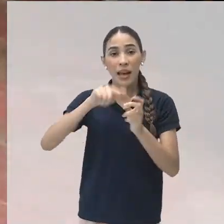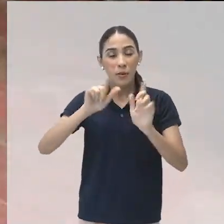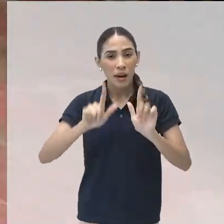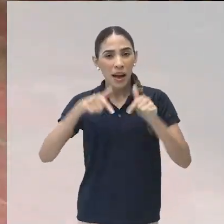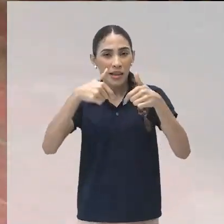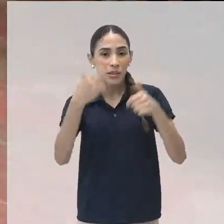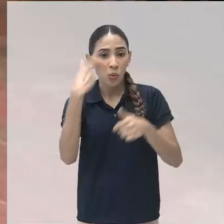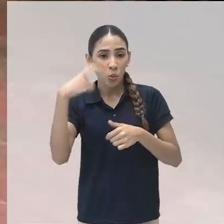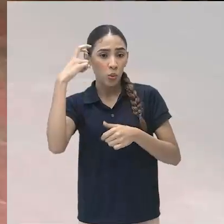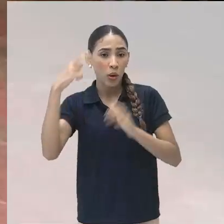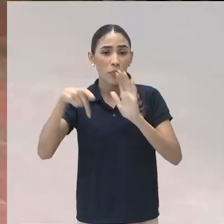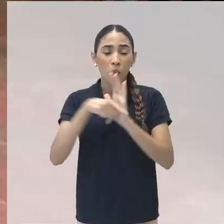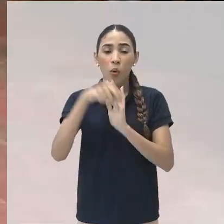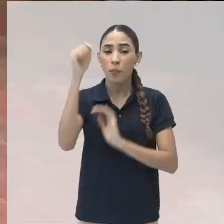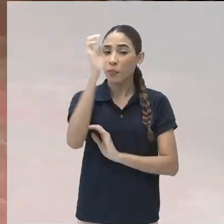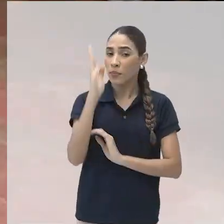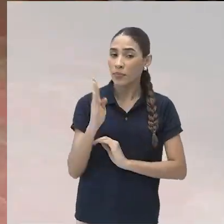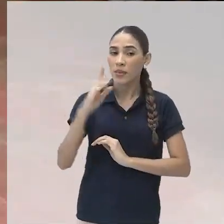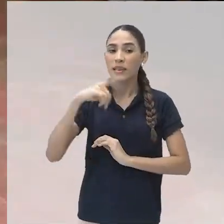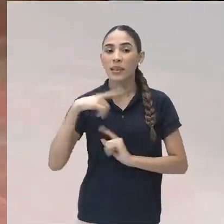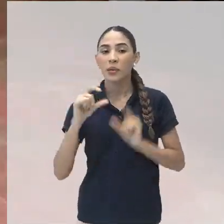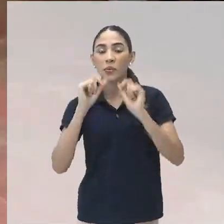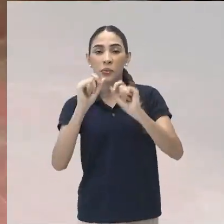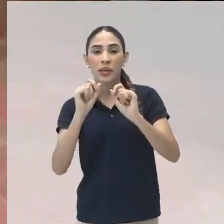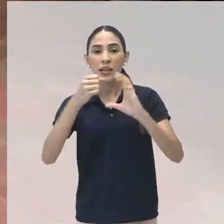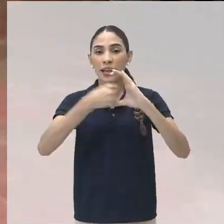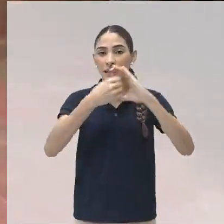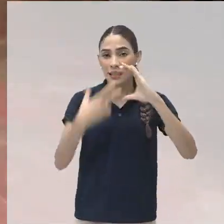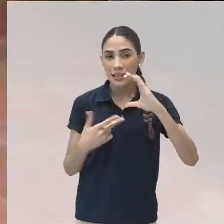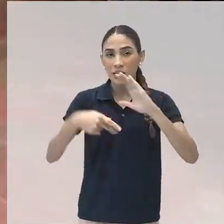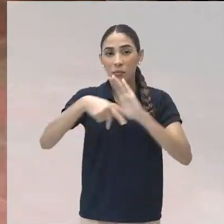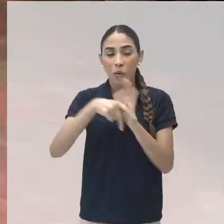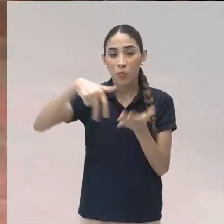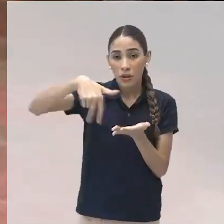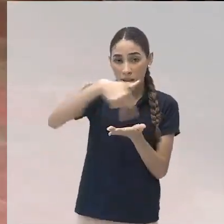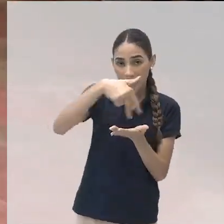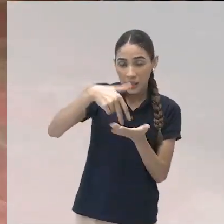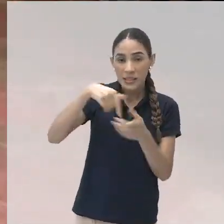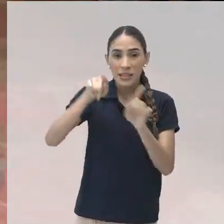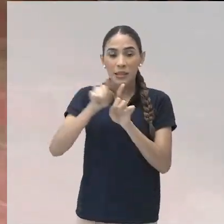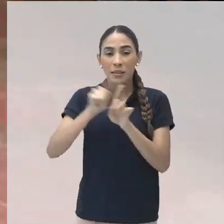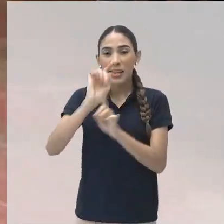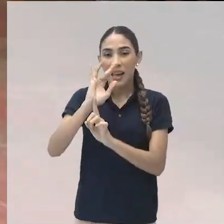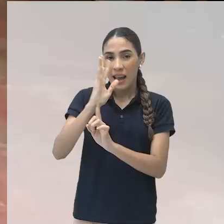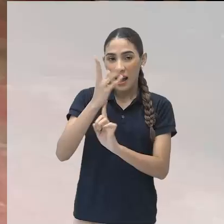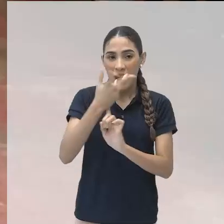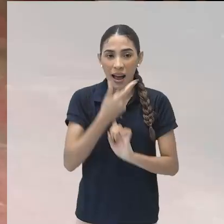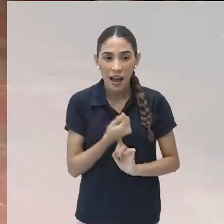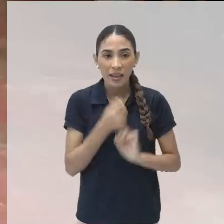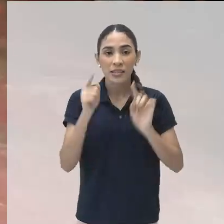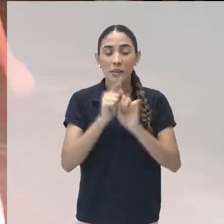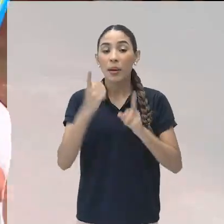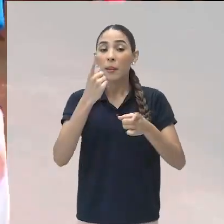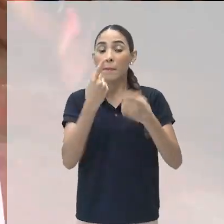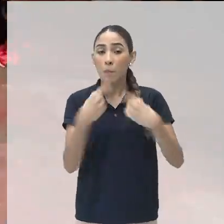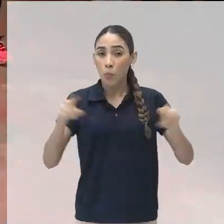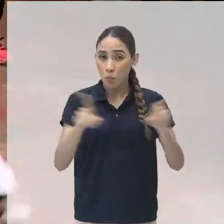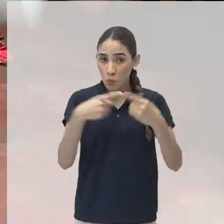cultural afro-brasileira que envolve elementos de dança, arte marcial, música, jogo